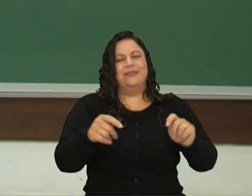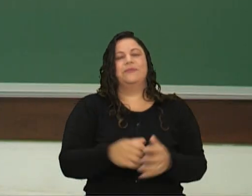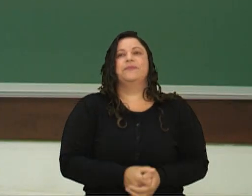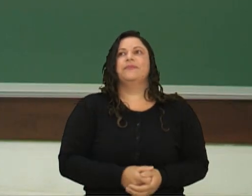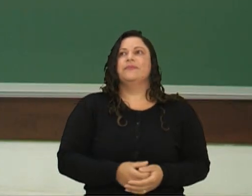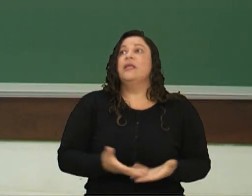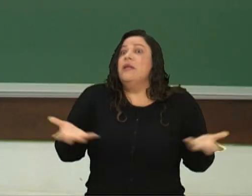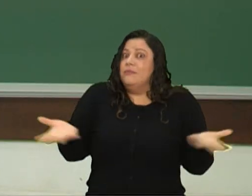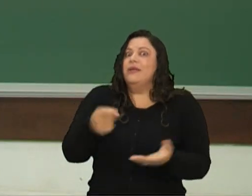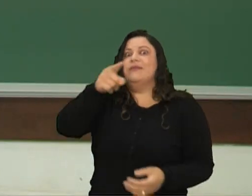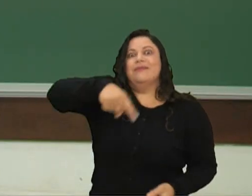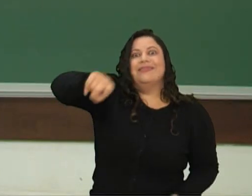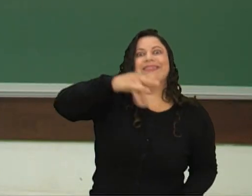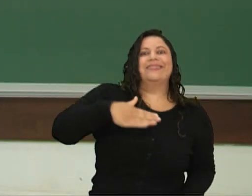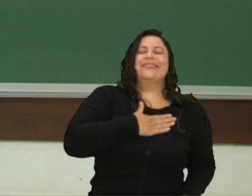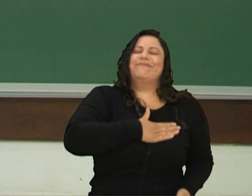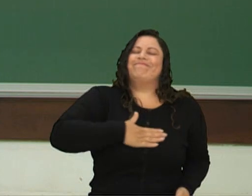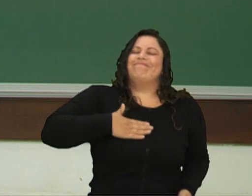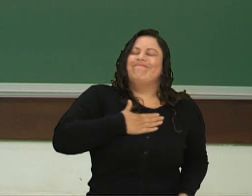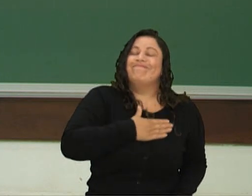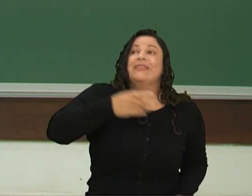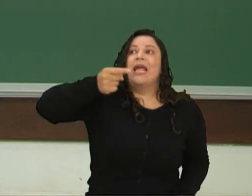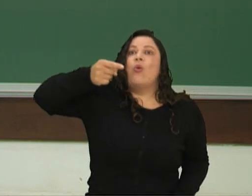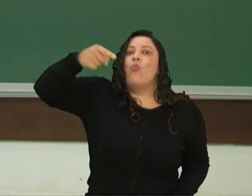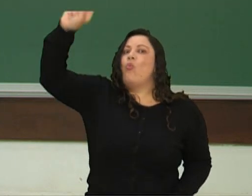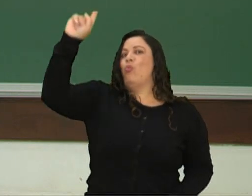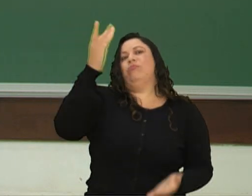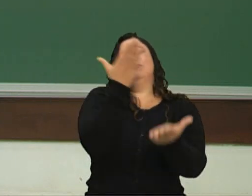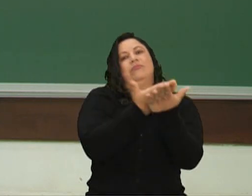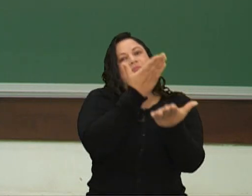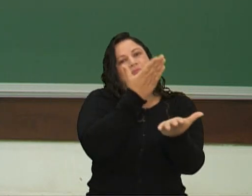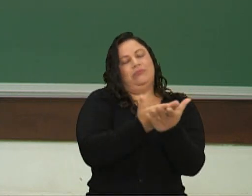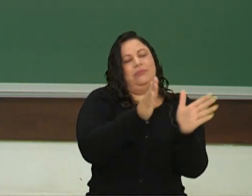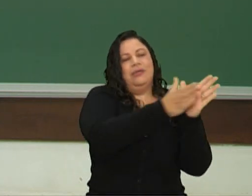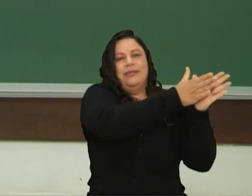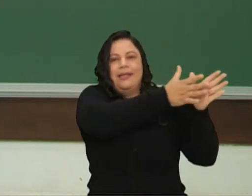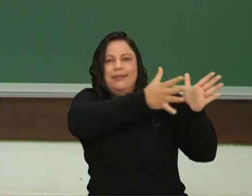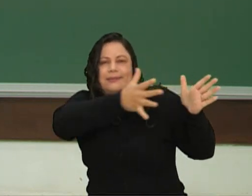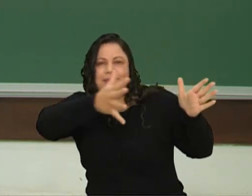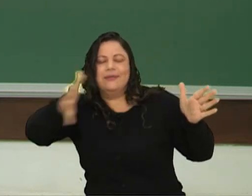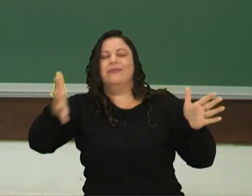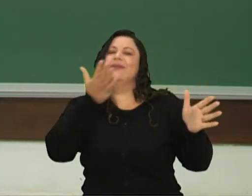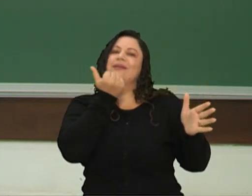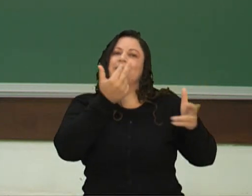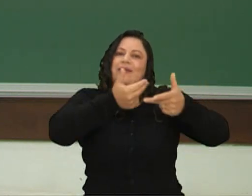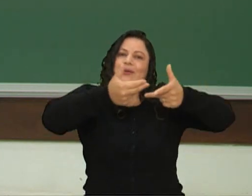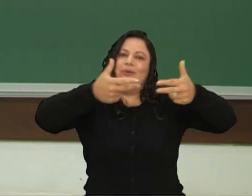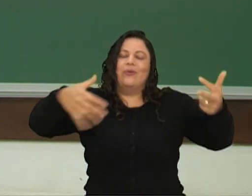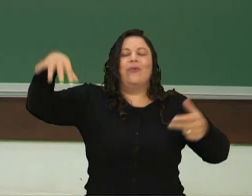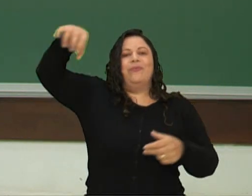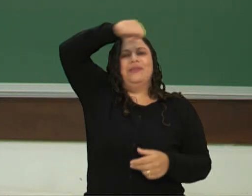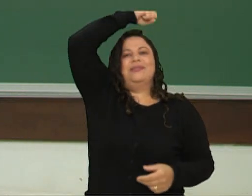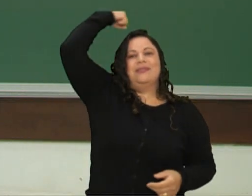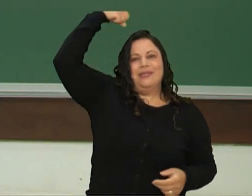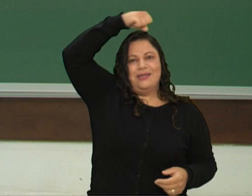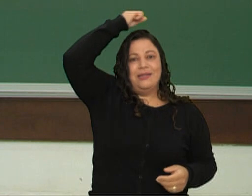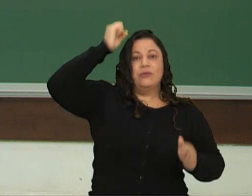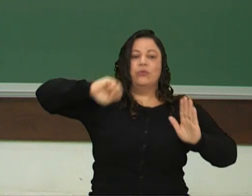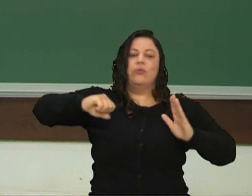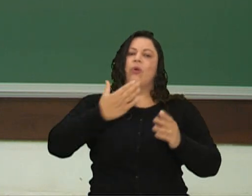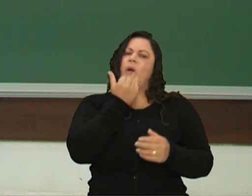sagrados. Essa é a última aula dessa sequência de alimentos sagrados, porque nós tratamos, então, alimentos como